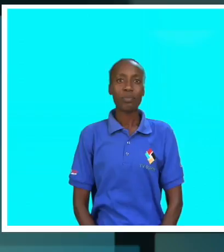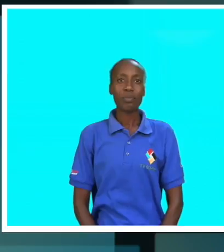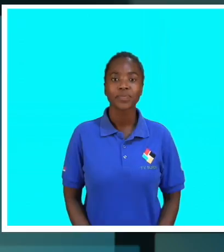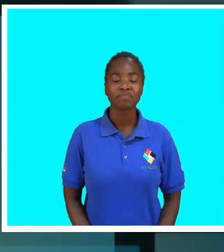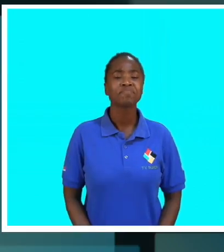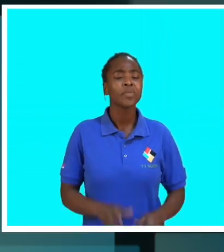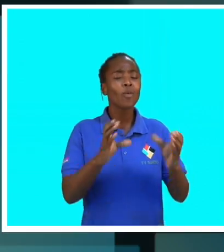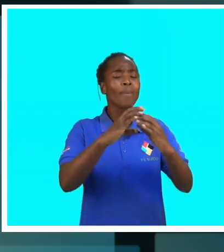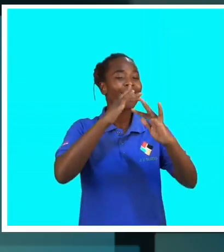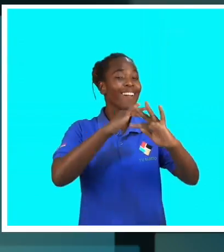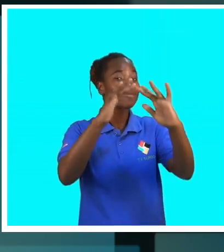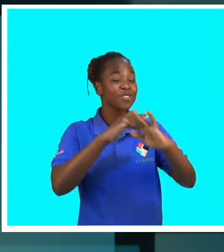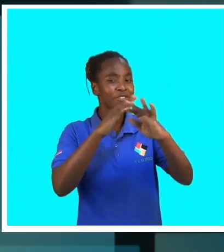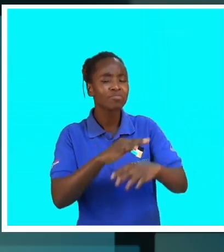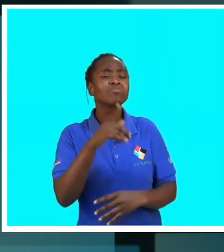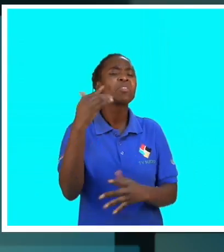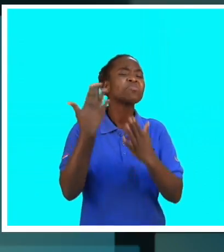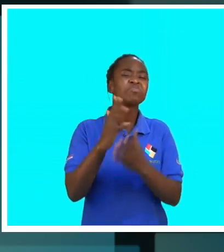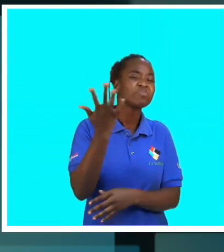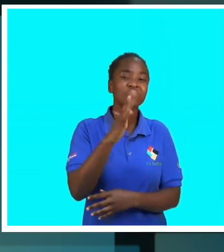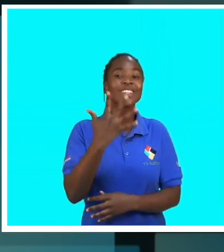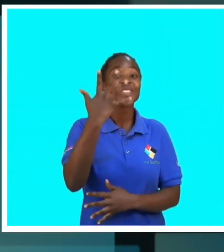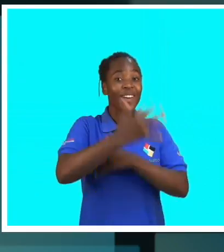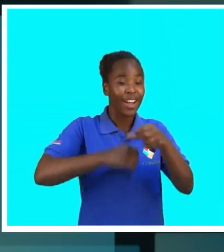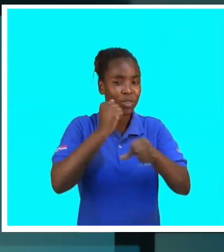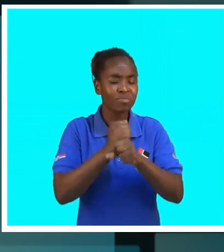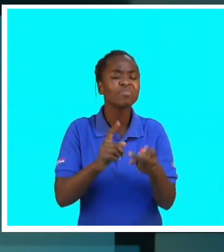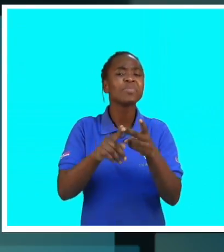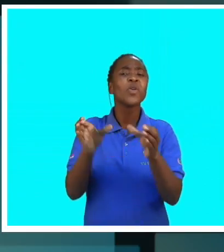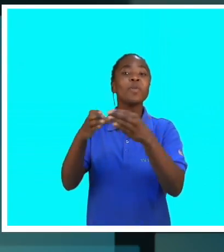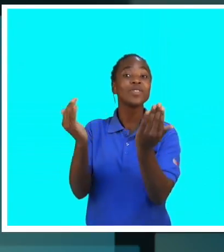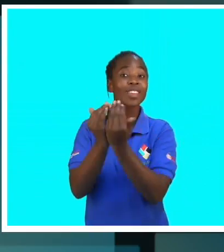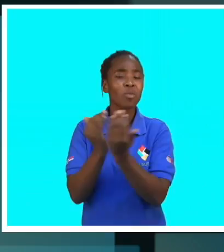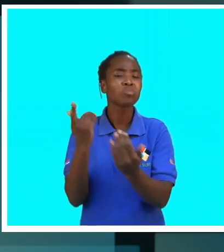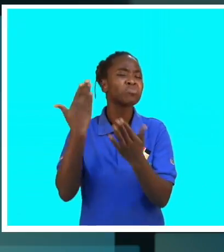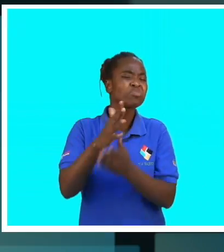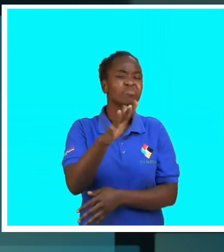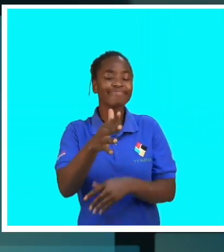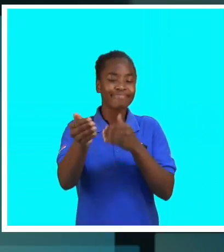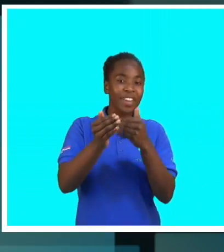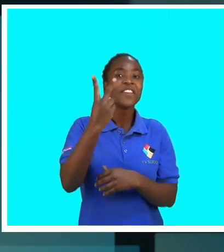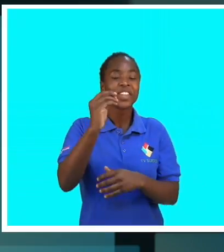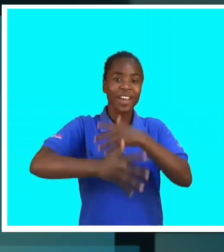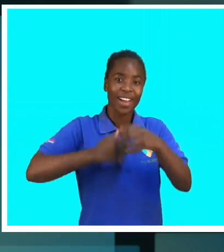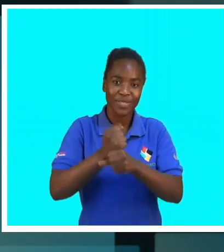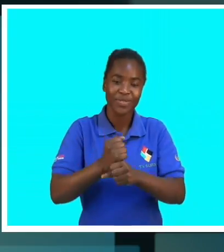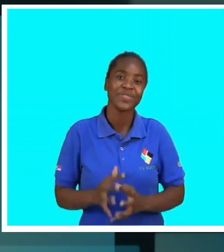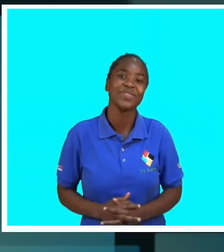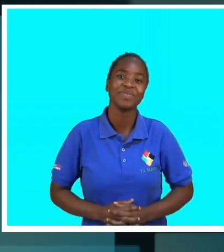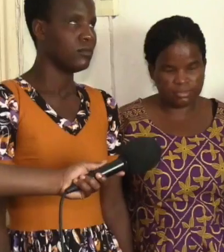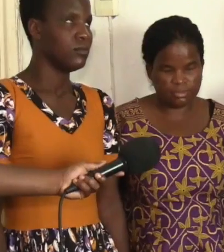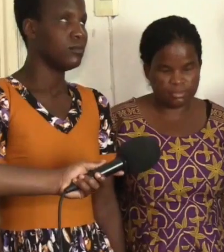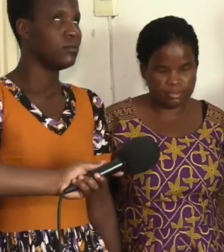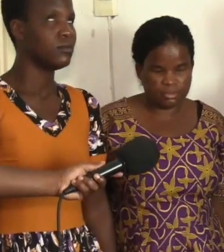nós. O agrupamento musical Estrelas da Terra existe há cinco anos e o grupo Teatral do Sulvico